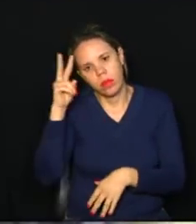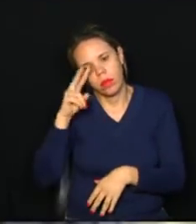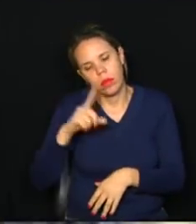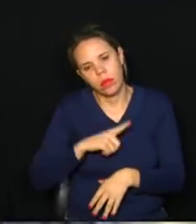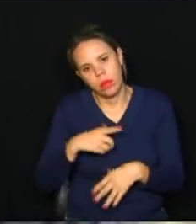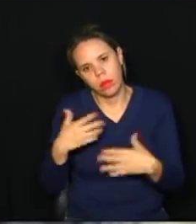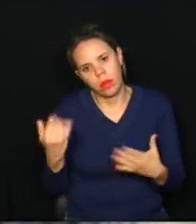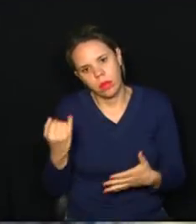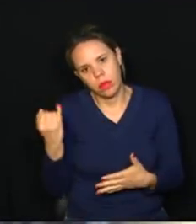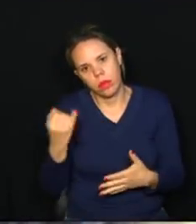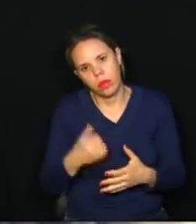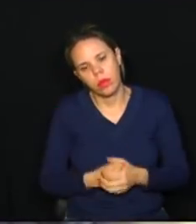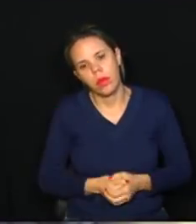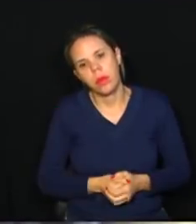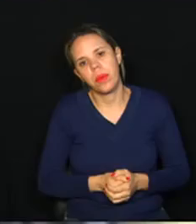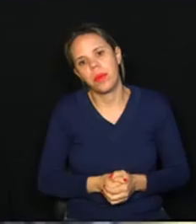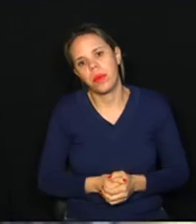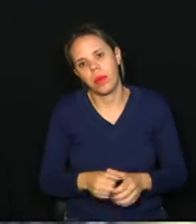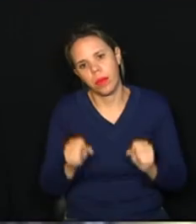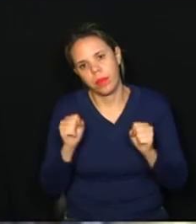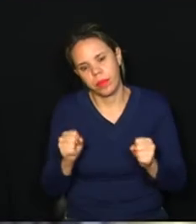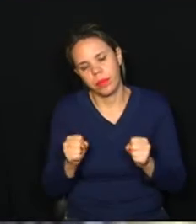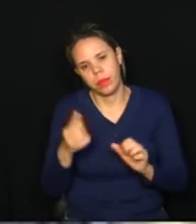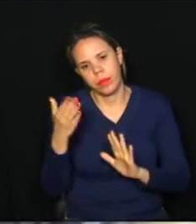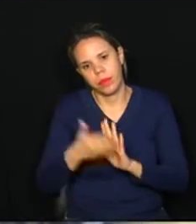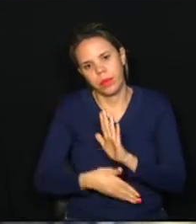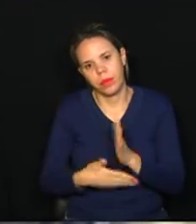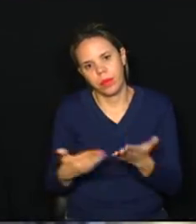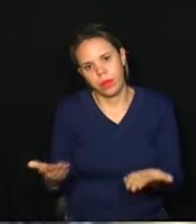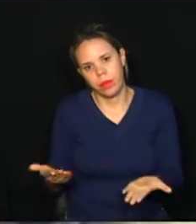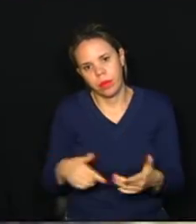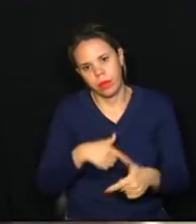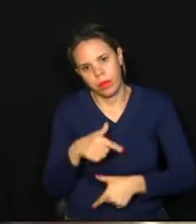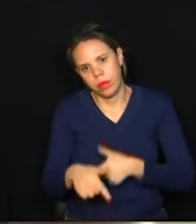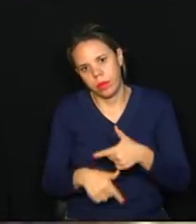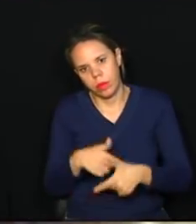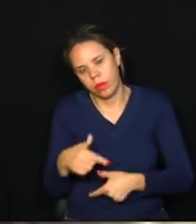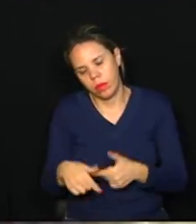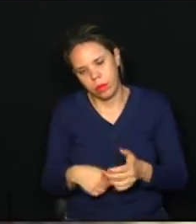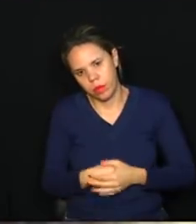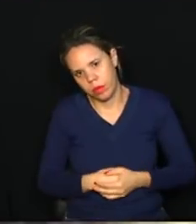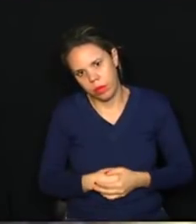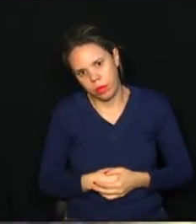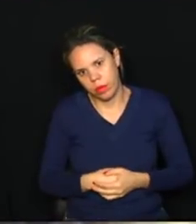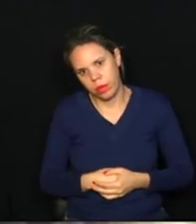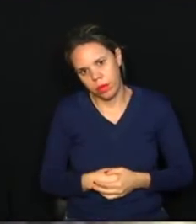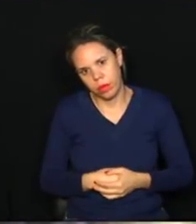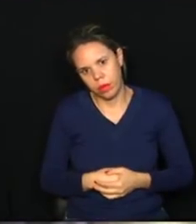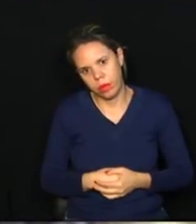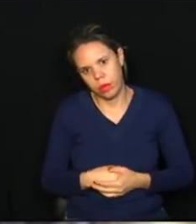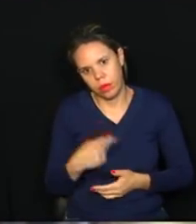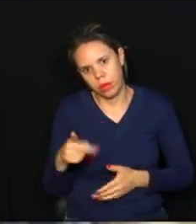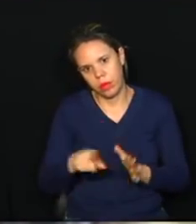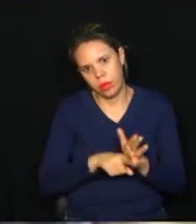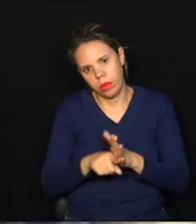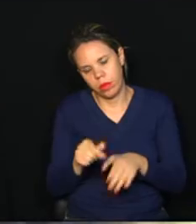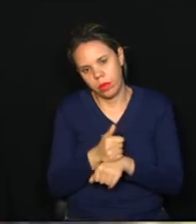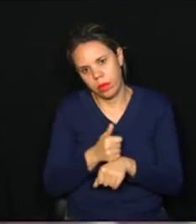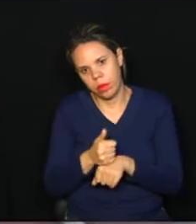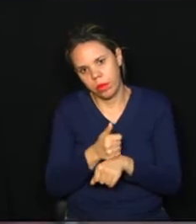histórias importantes que pode ser comprovada através dos trabalhos deixados por seus